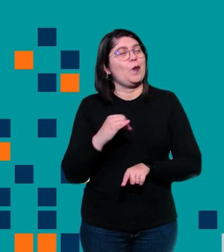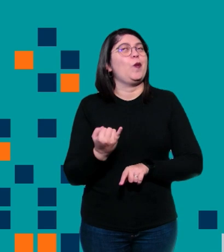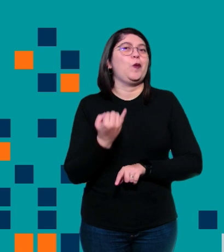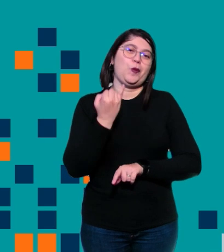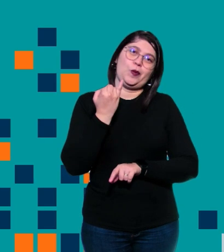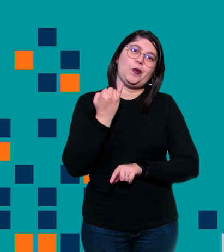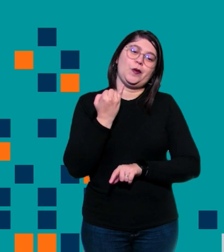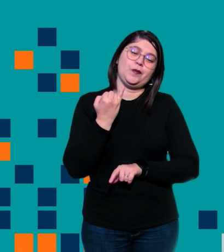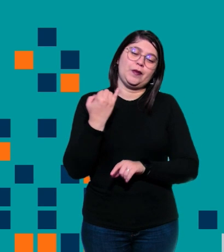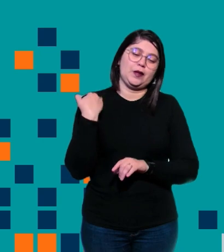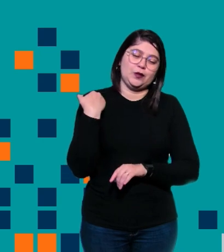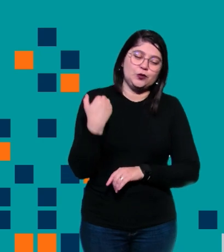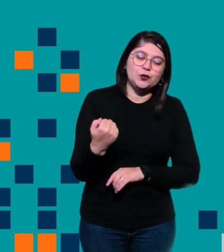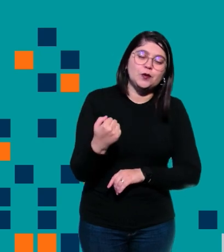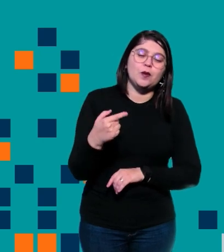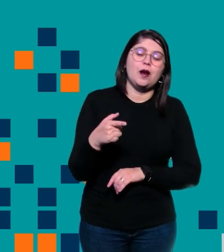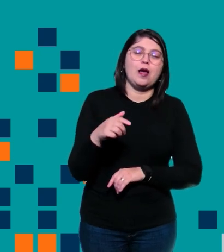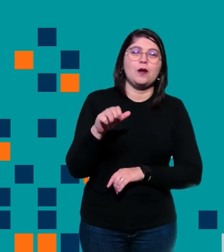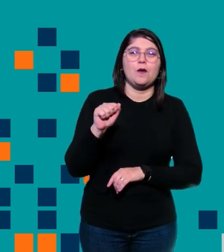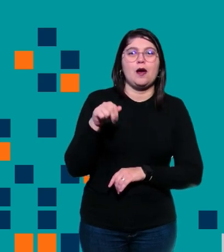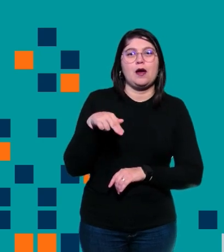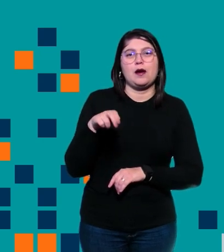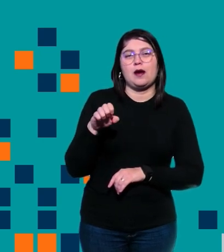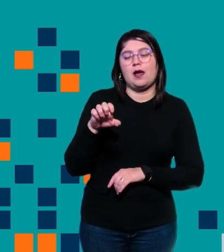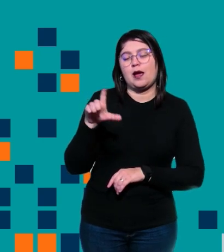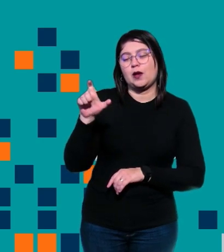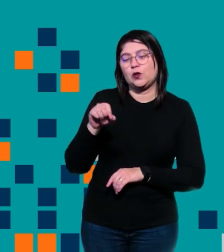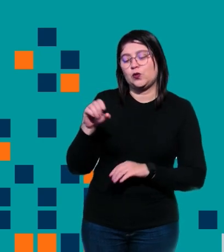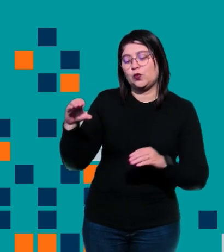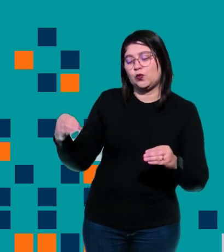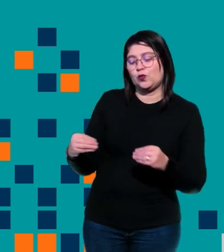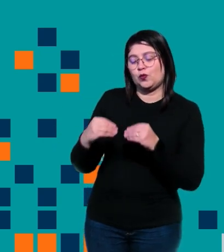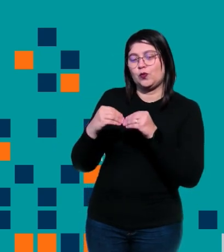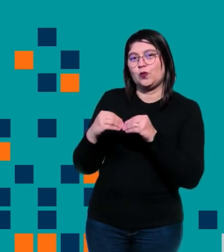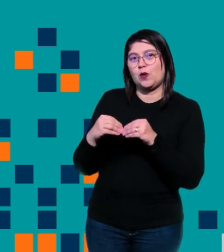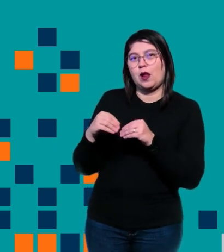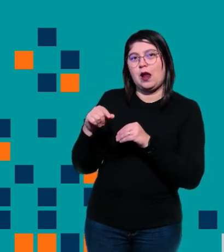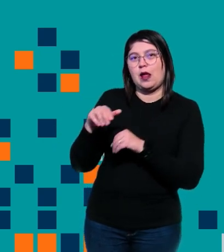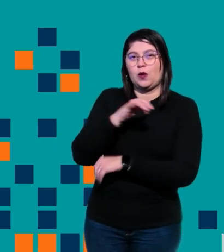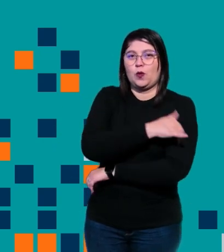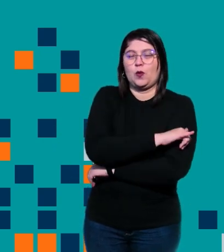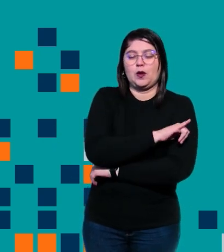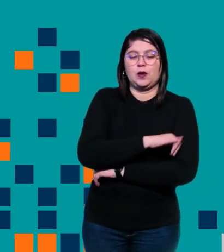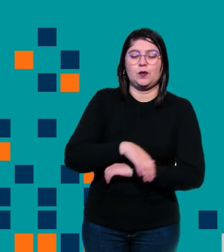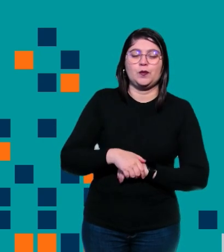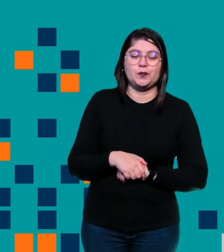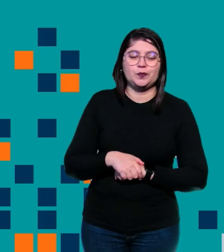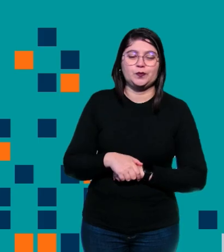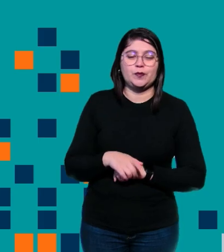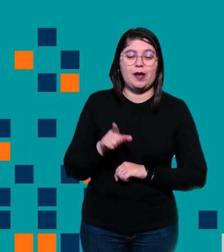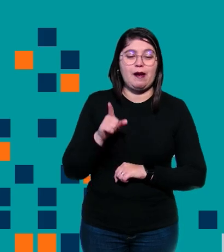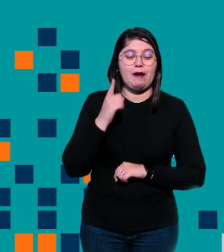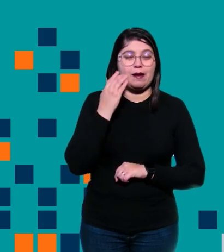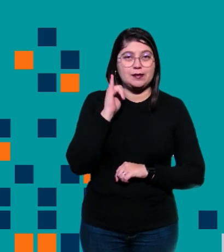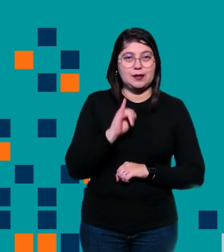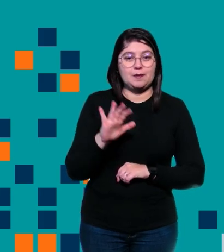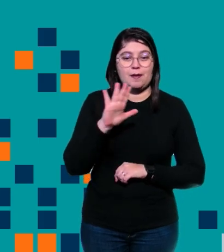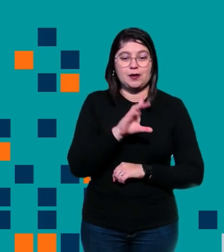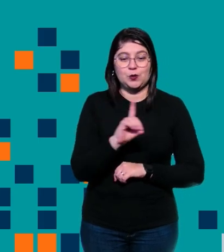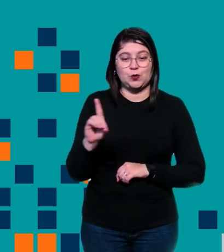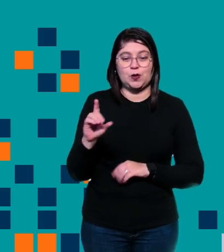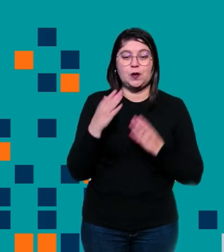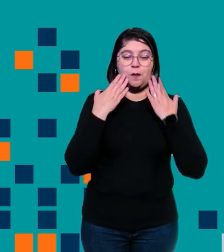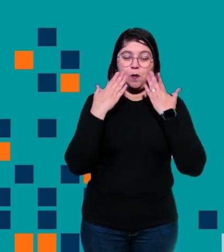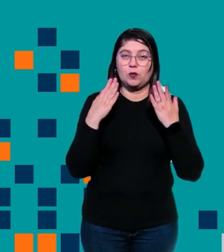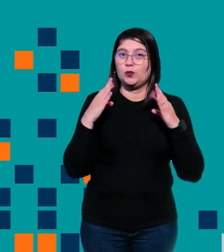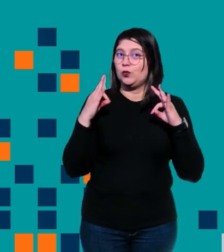a gente foi chamado para fazer o anexo do Instituto Moreira Salles, lá no Rio, e essa imagem à direita mostra